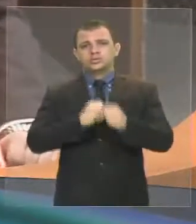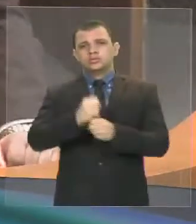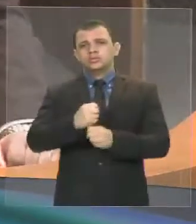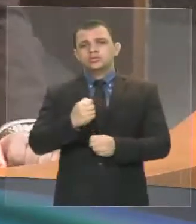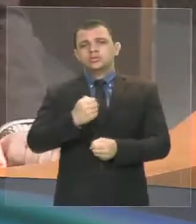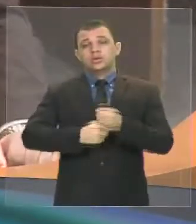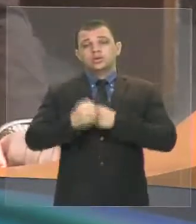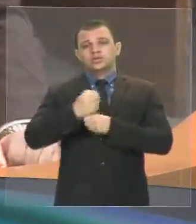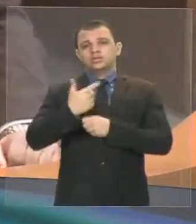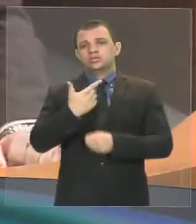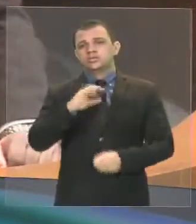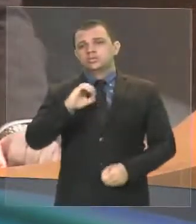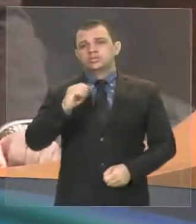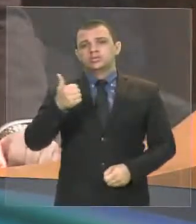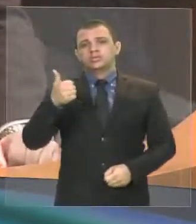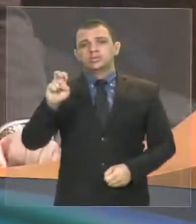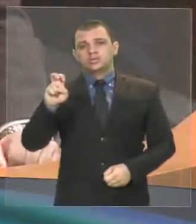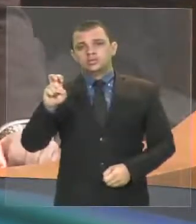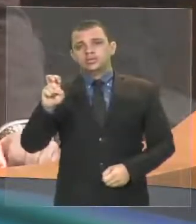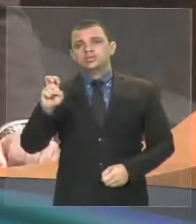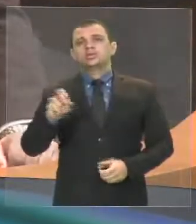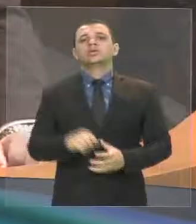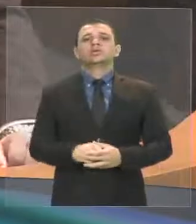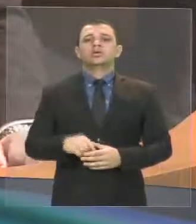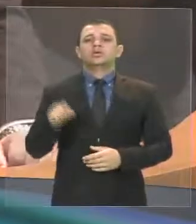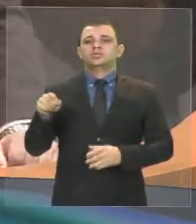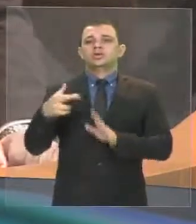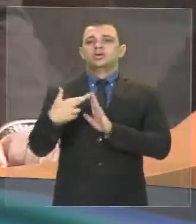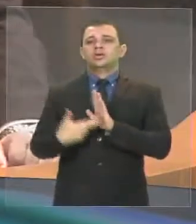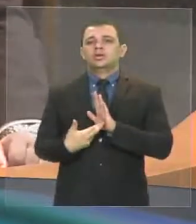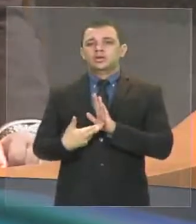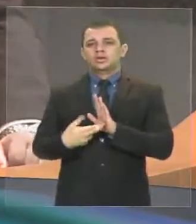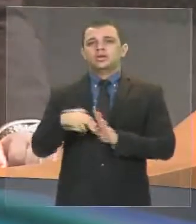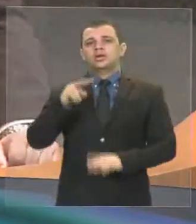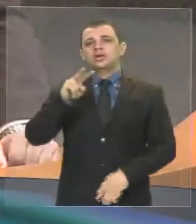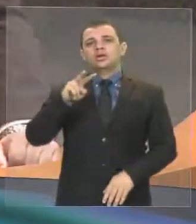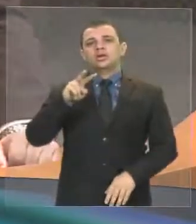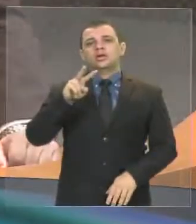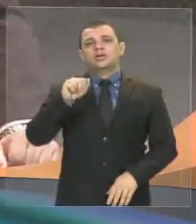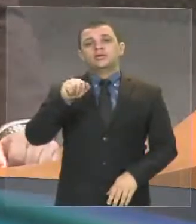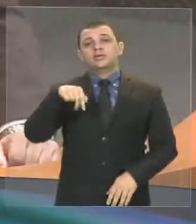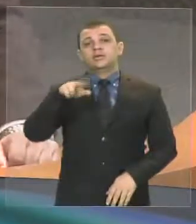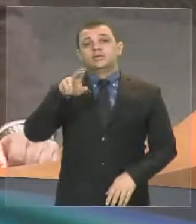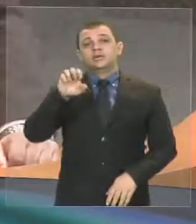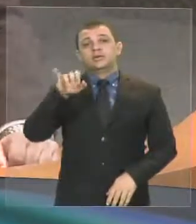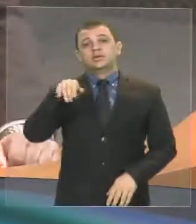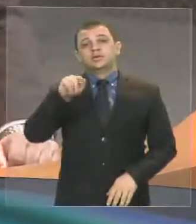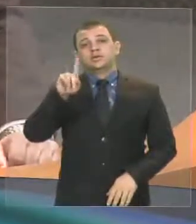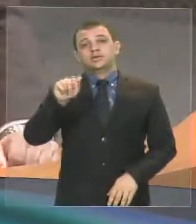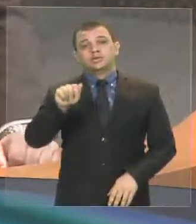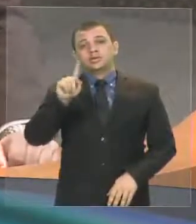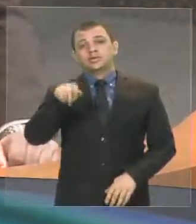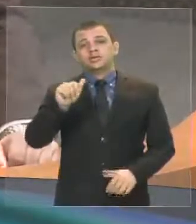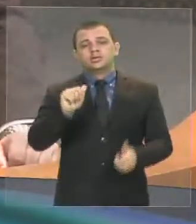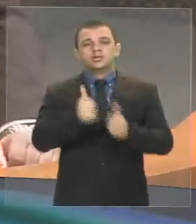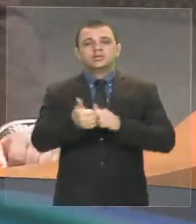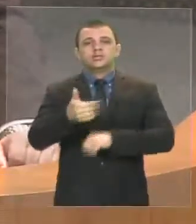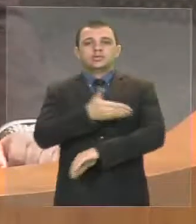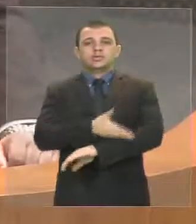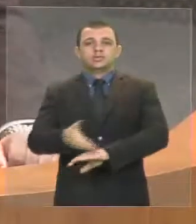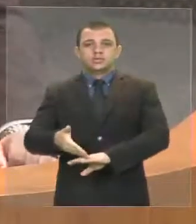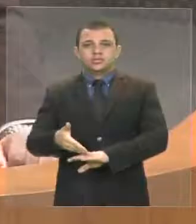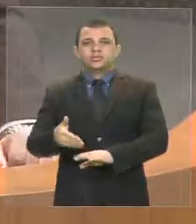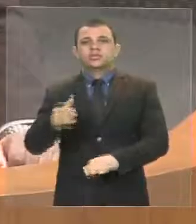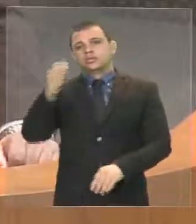255/2015, que regulamenta a vaquejada como prática desportiva e cultural no estado do Maranhão,